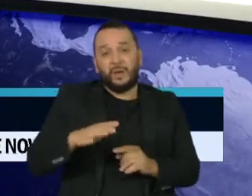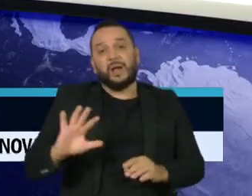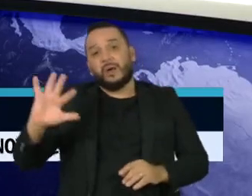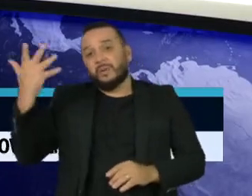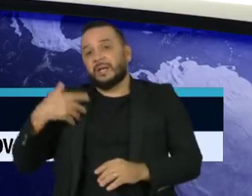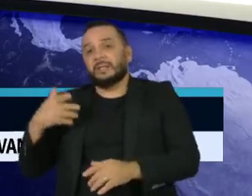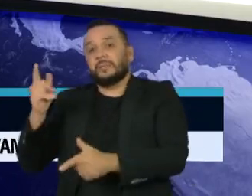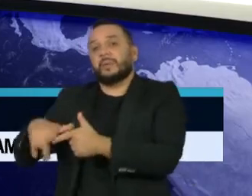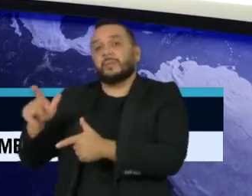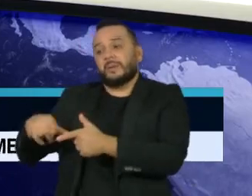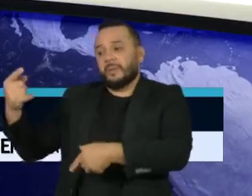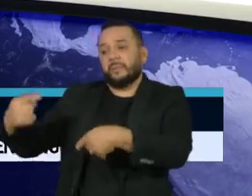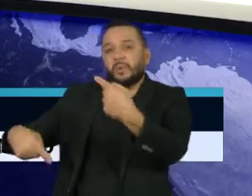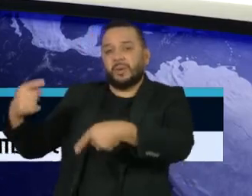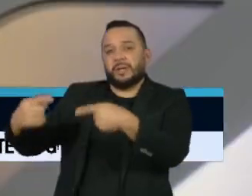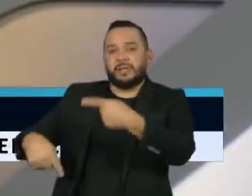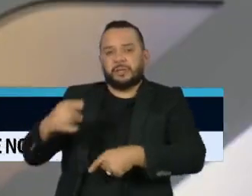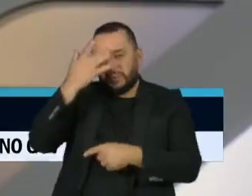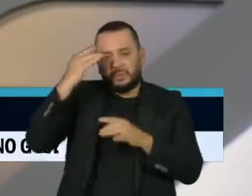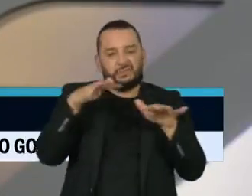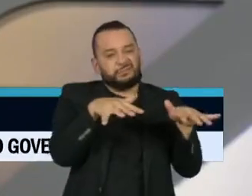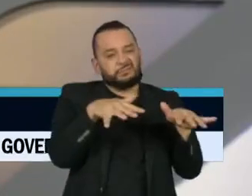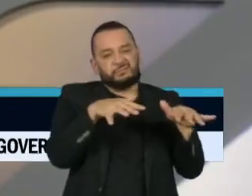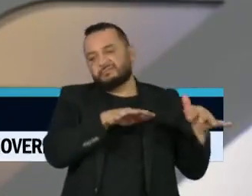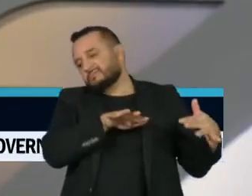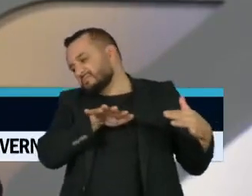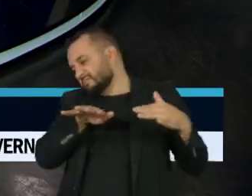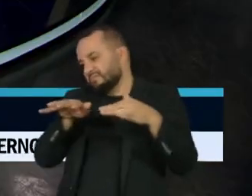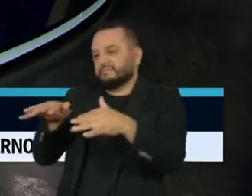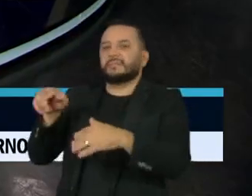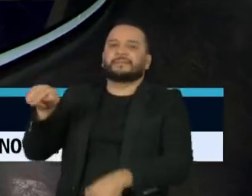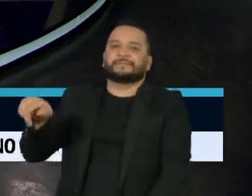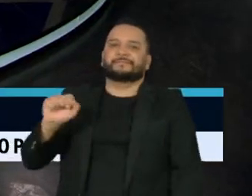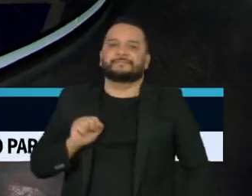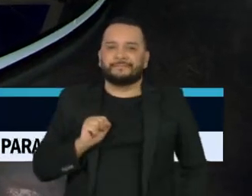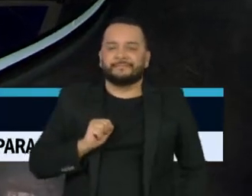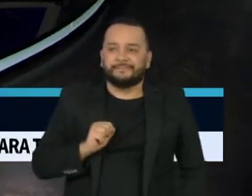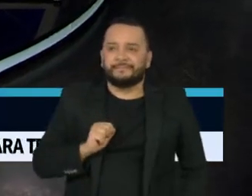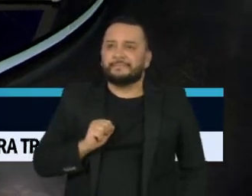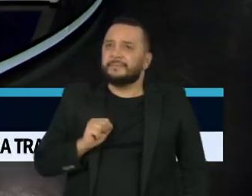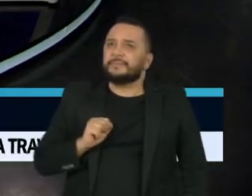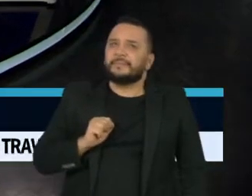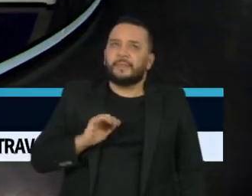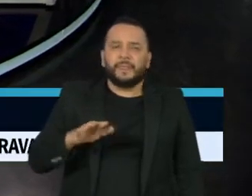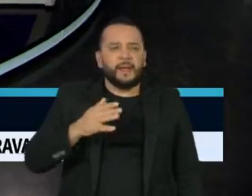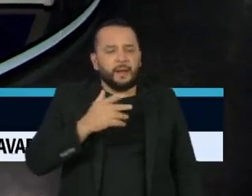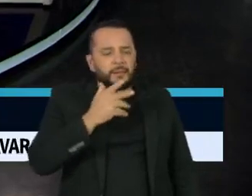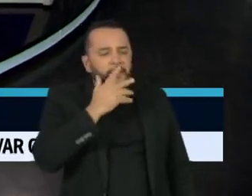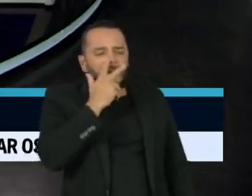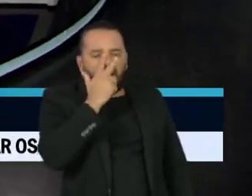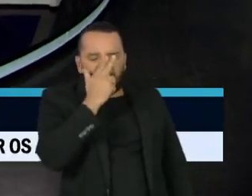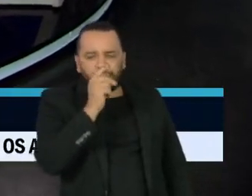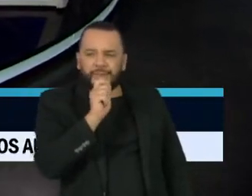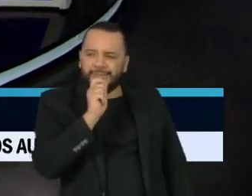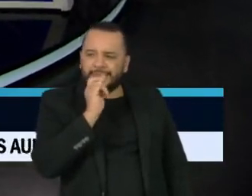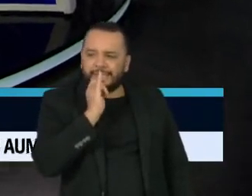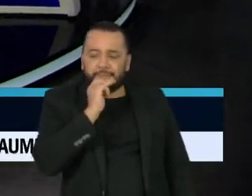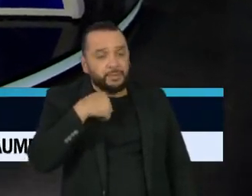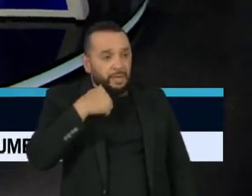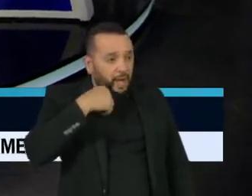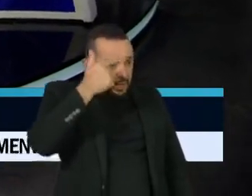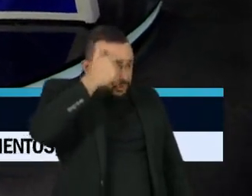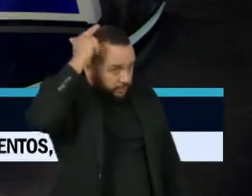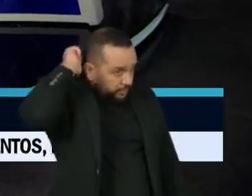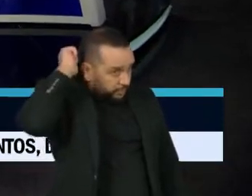políticas ajudam a deixar essa crise social de lado. Sim. Agora, Sakamoto, sobre a fala de Alexandre de Moraes, né, de que a divulgação de